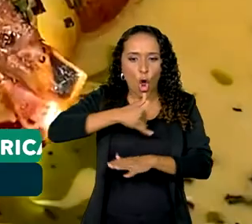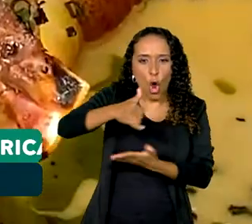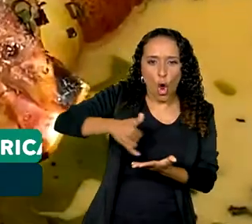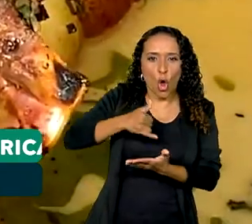guaraná